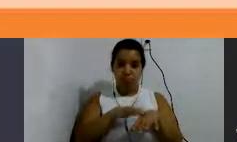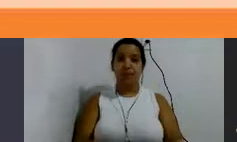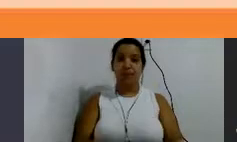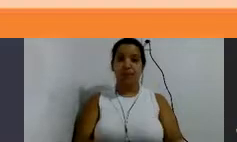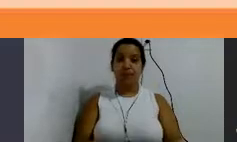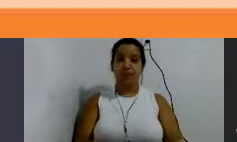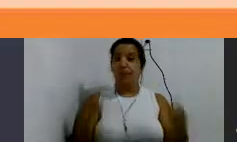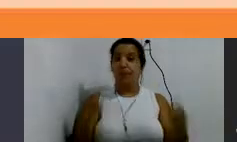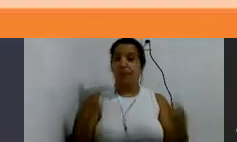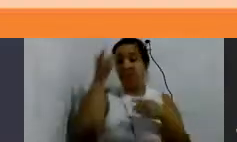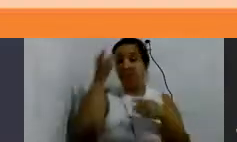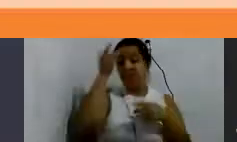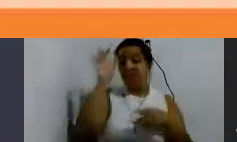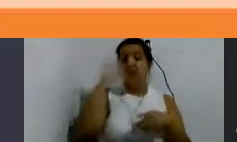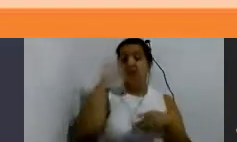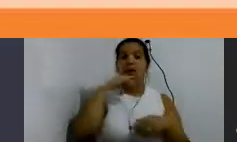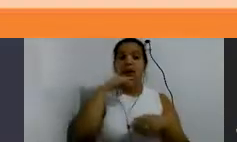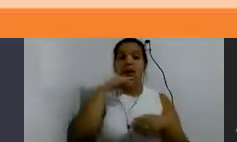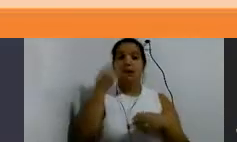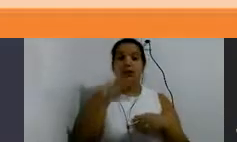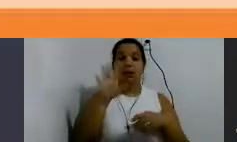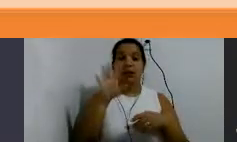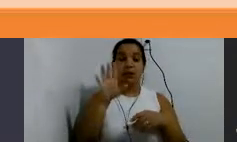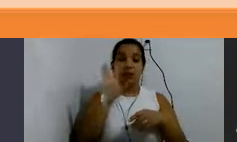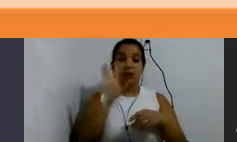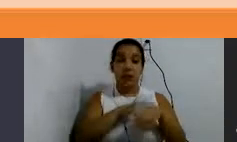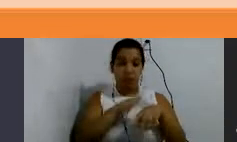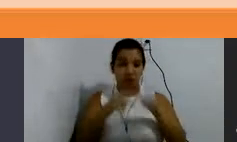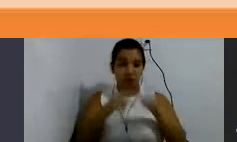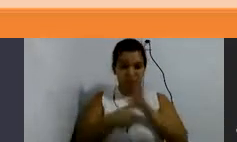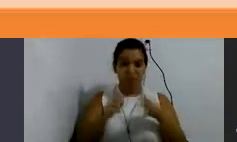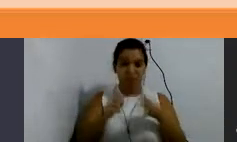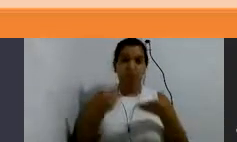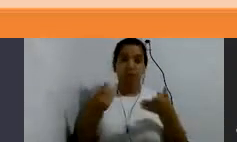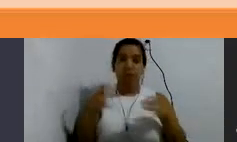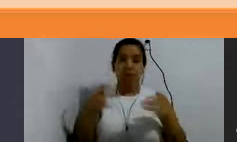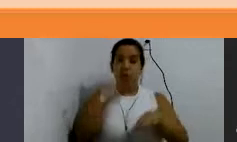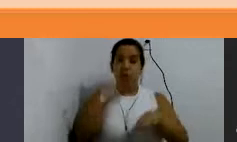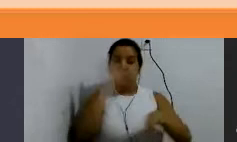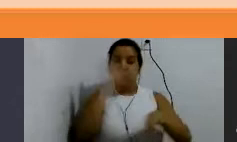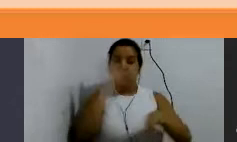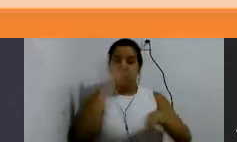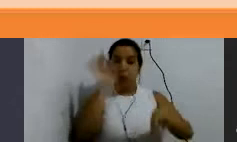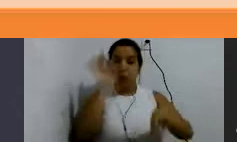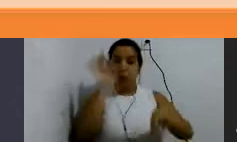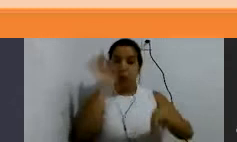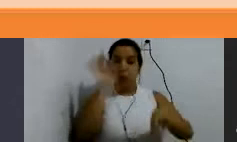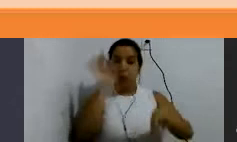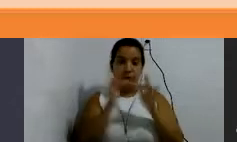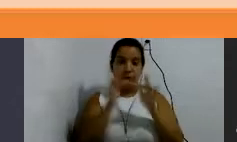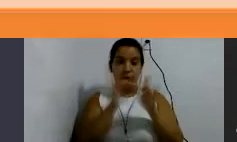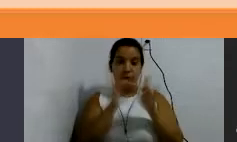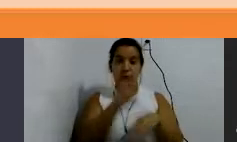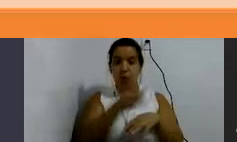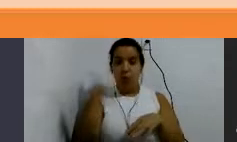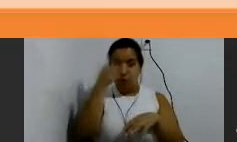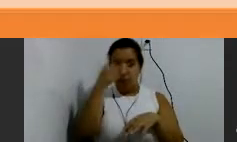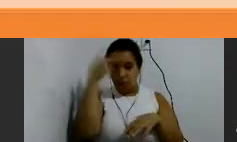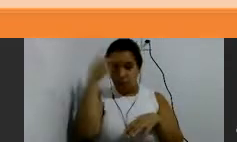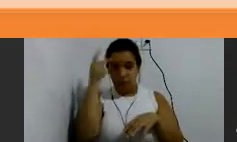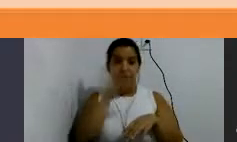sei se é da leishmania que, tipo assim, o mosquito, depois de ele infectar não sei quantos, ele morre,